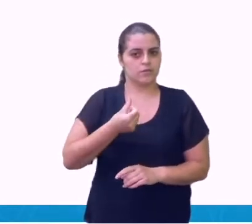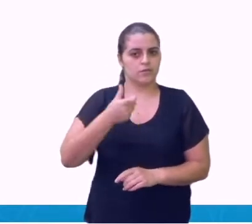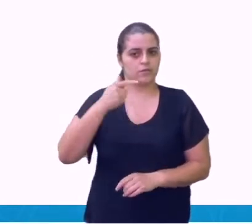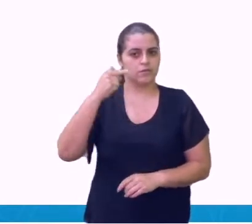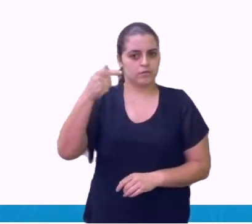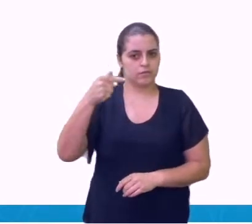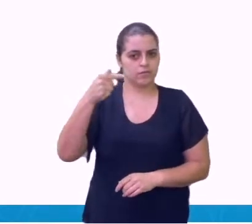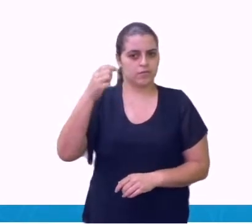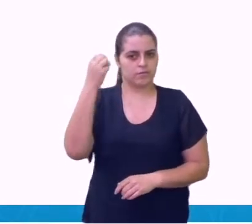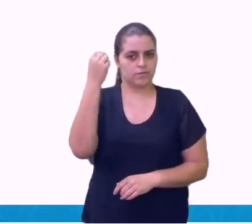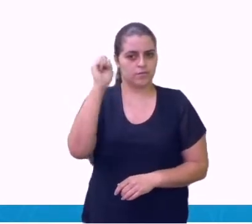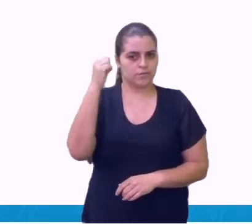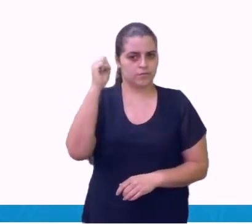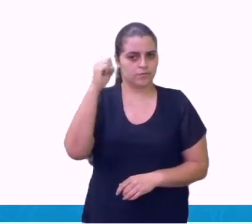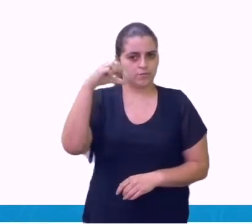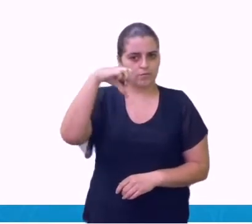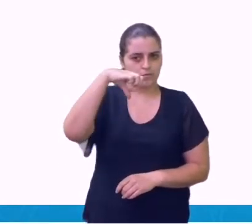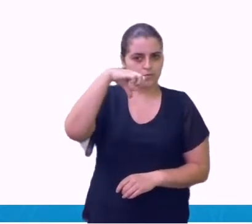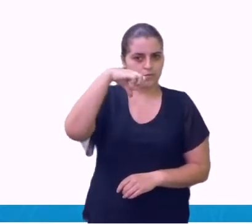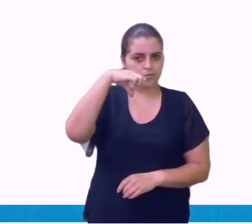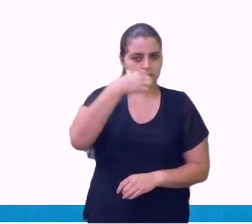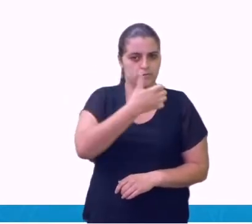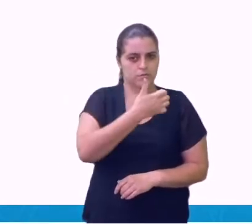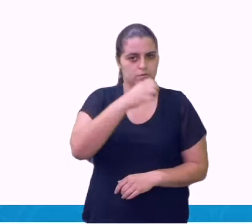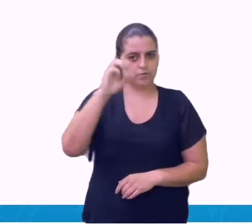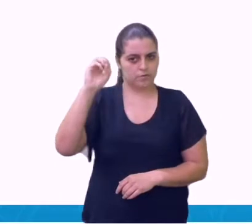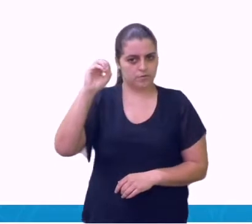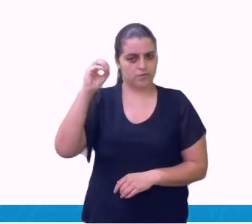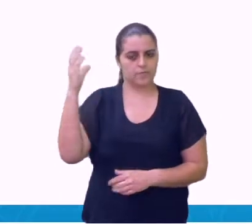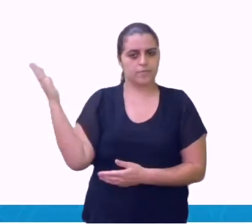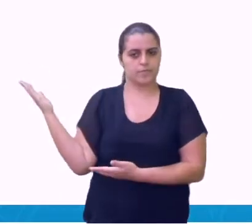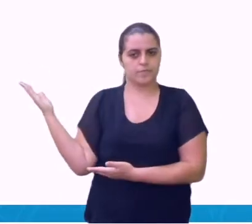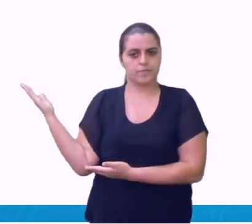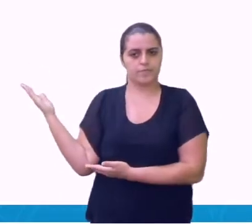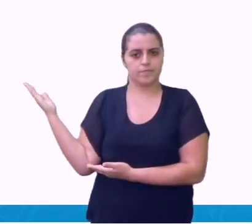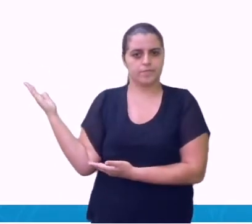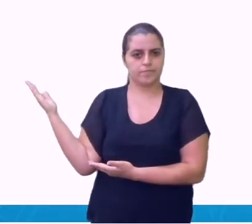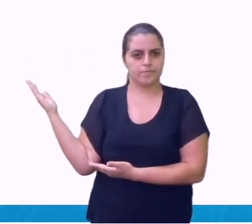6, 7, 8, 9, 10.